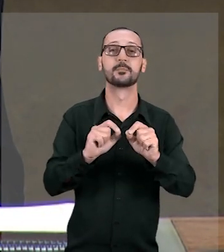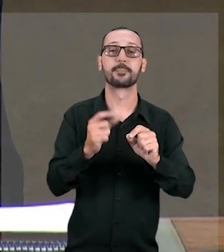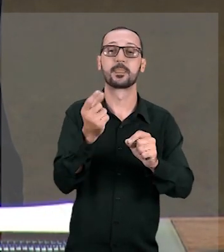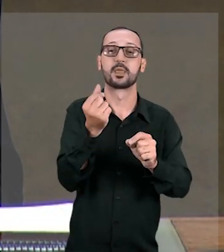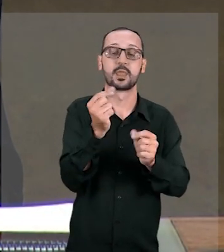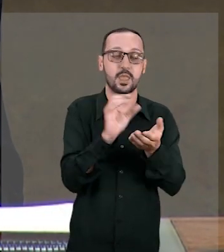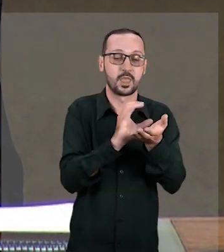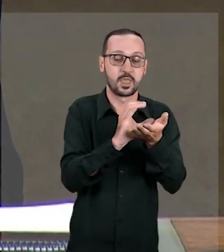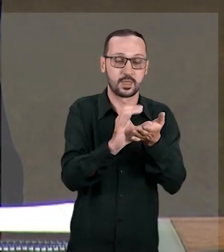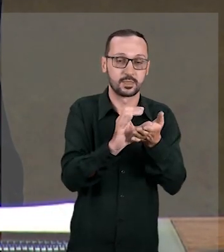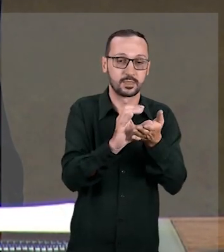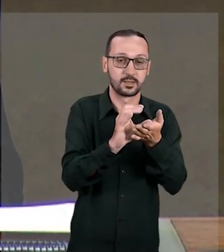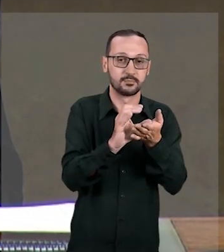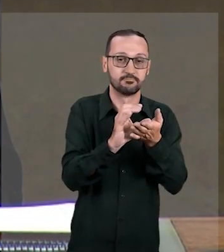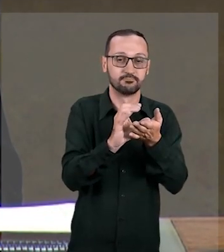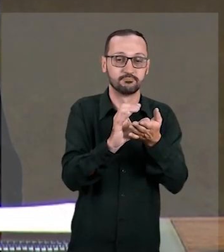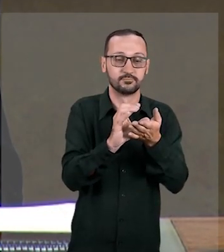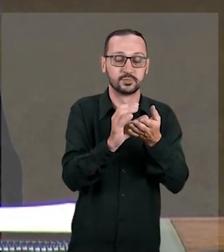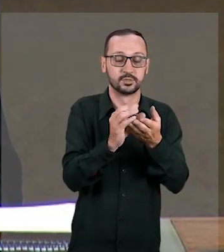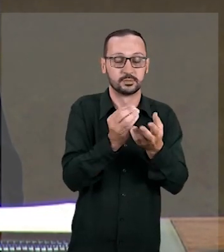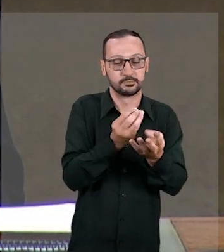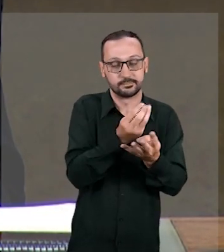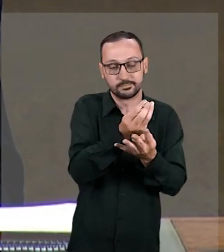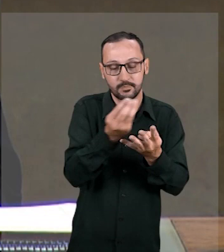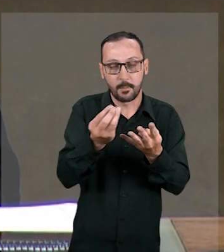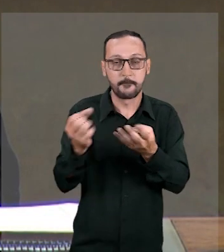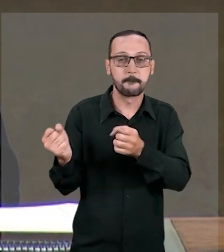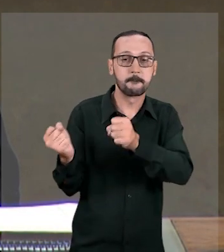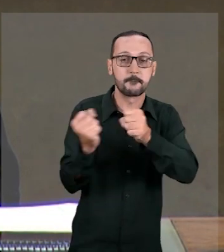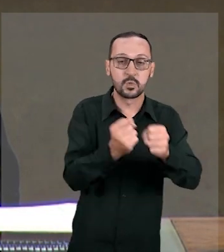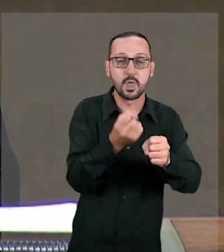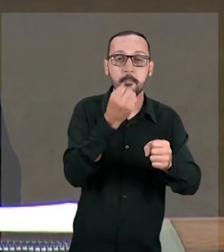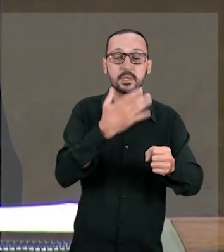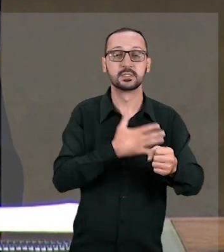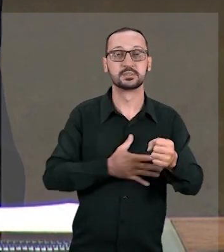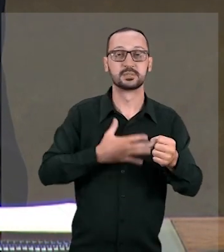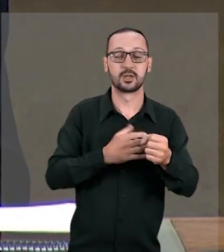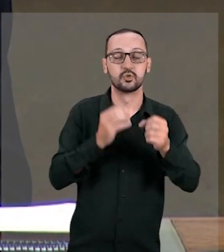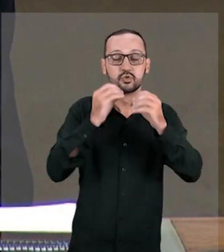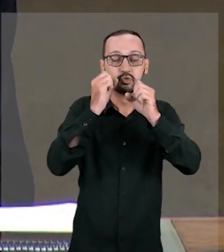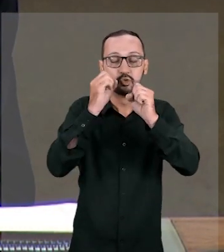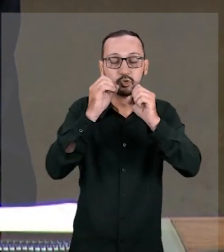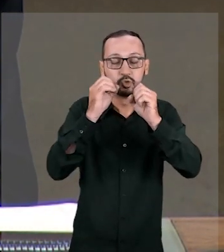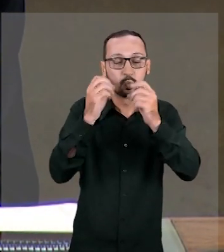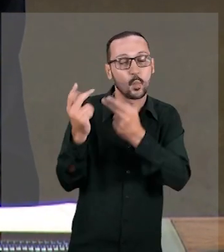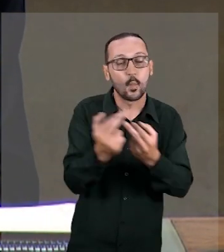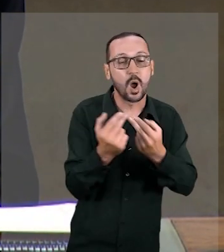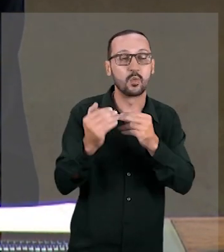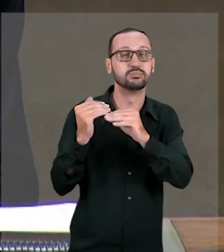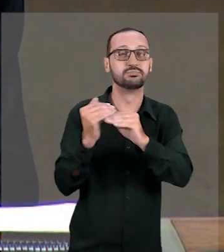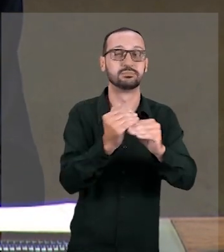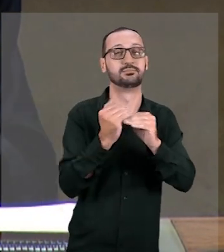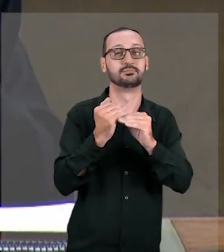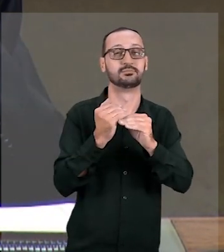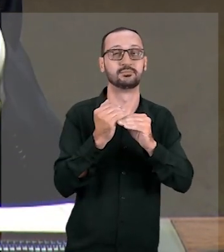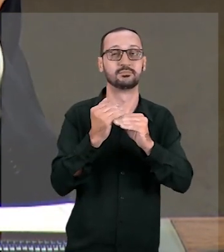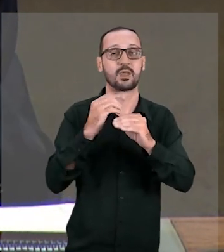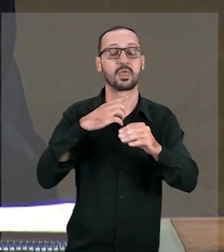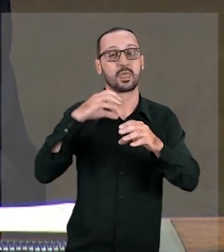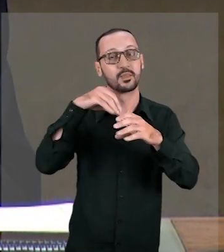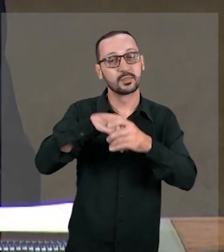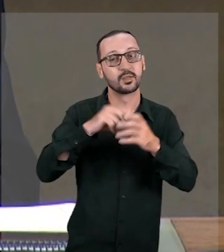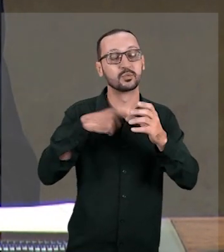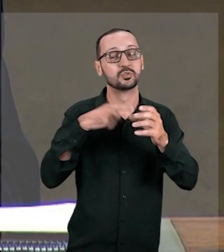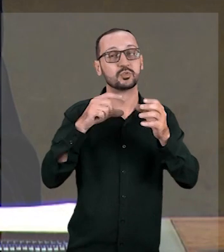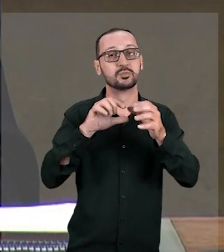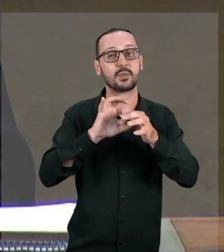de renda, poder e bem-estar social justa e adequada, dentro de um quadro